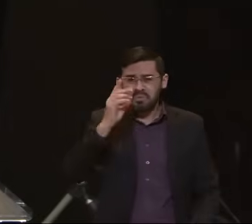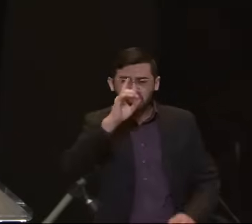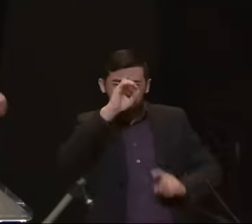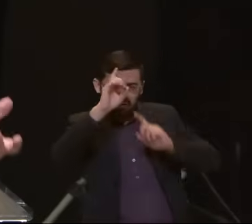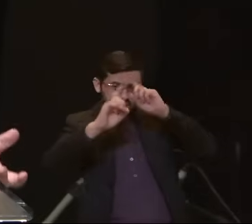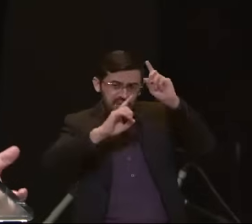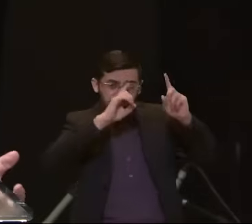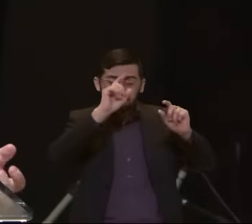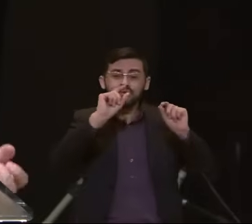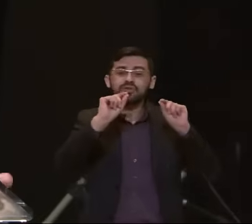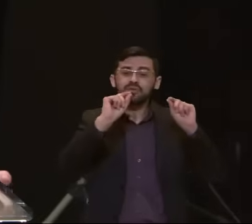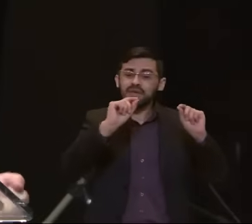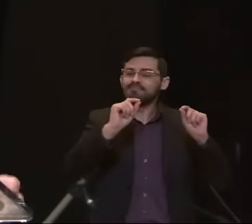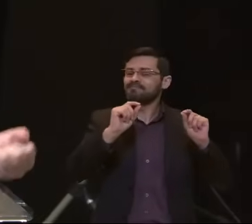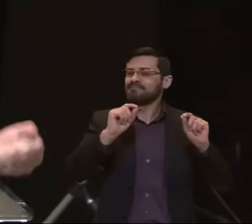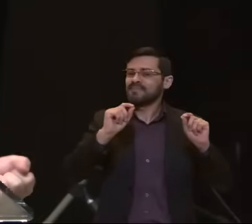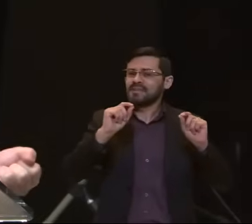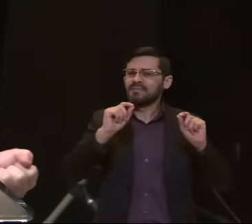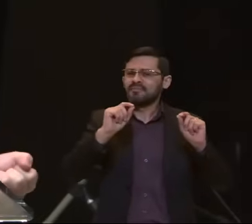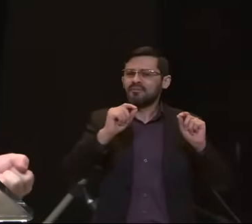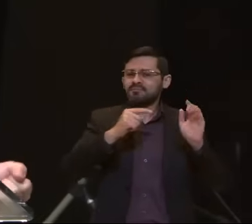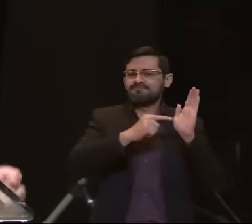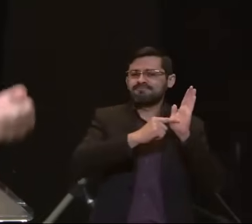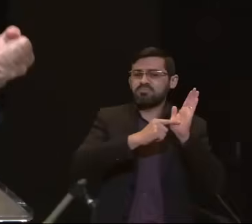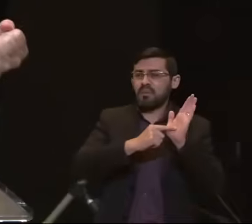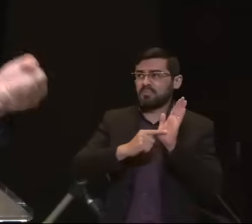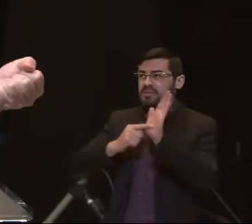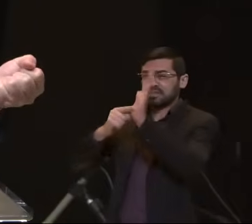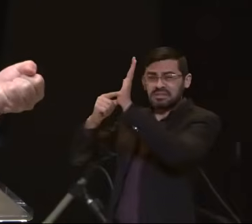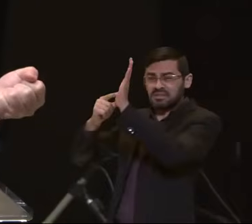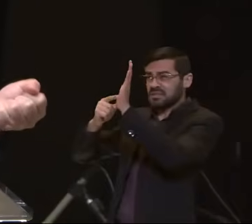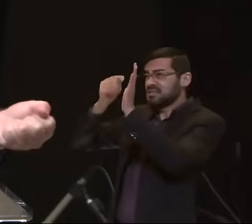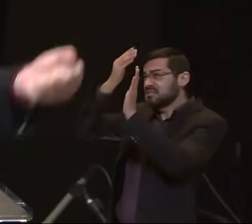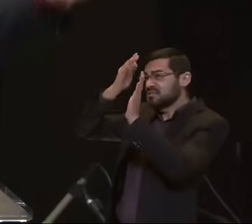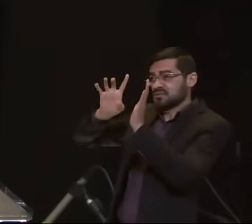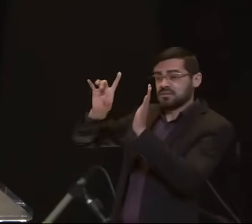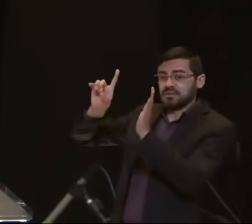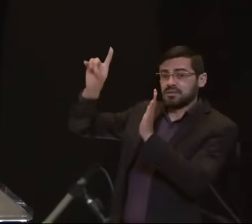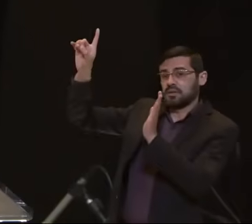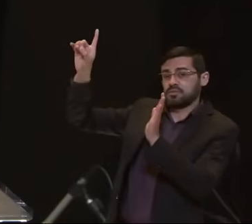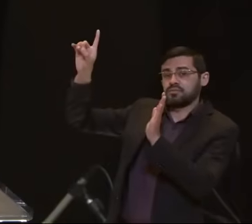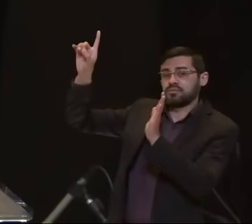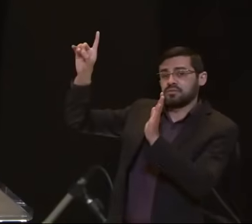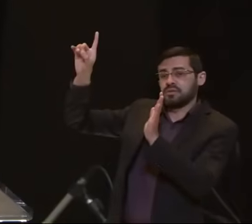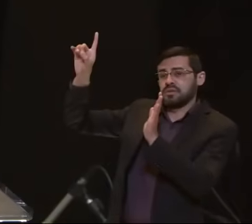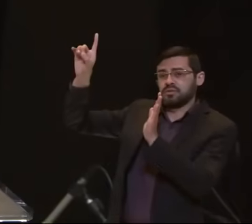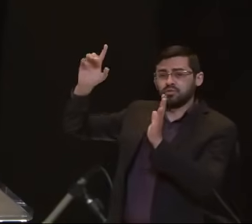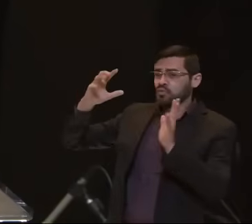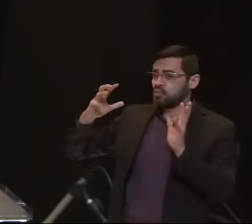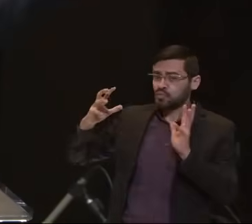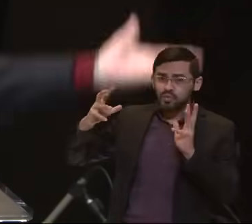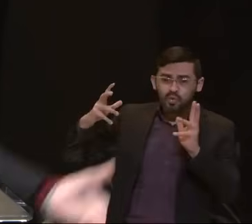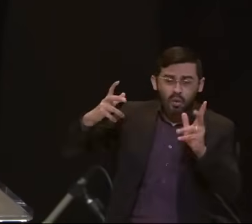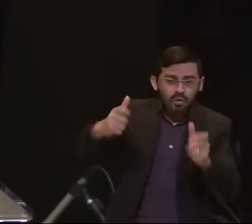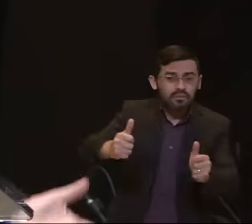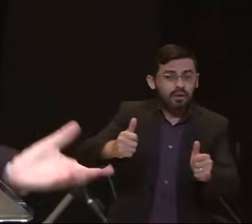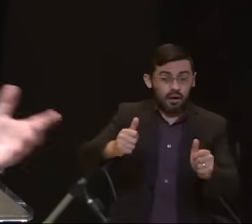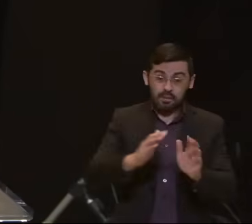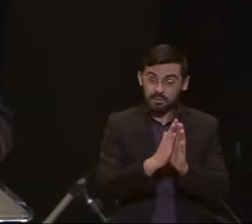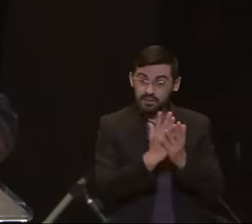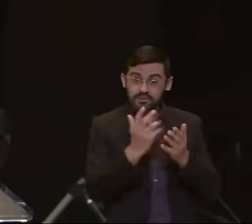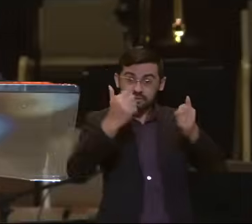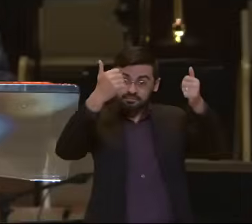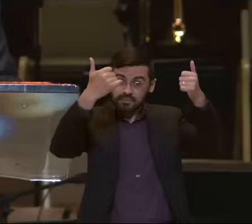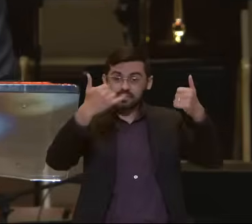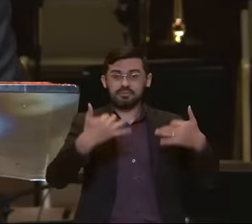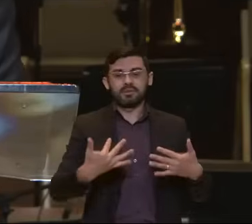ideologias serão levadas cativas pelo Espírito de Deus até o trono da graça. É isso que está na